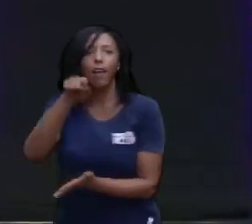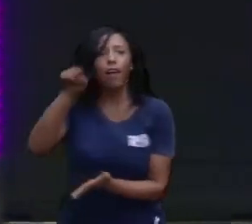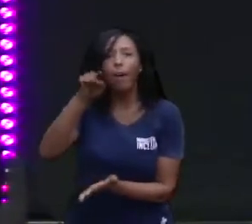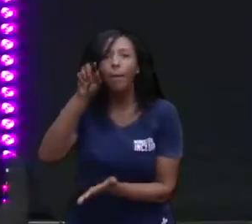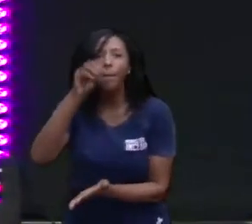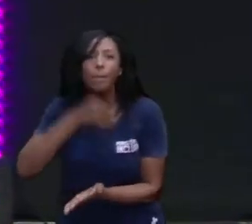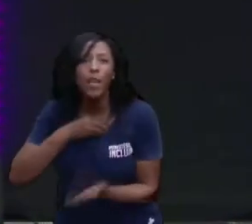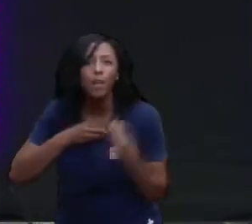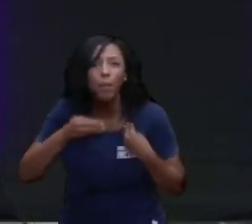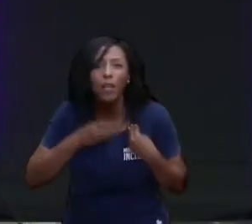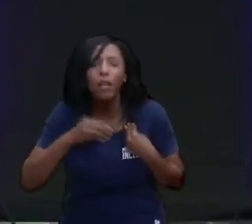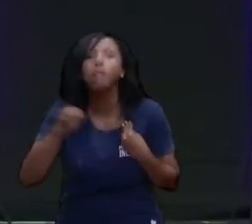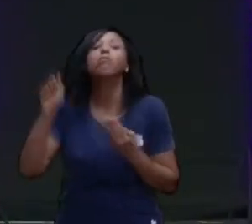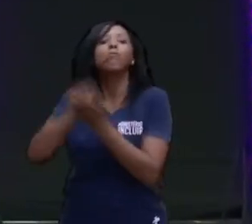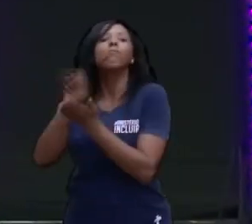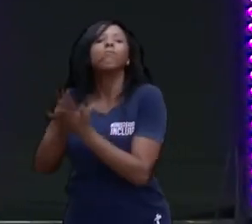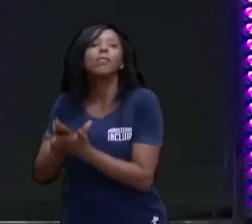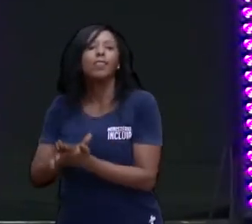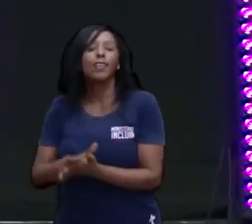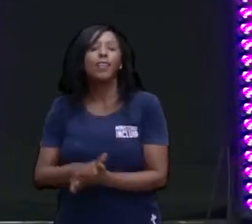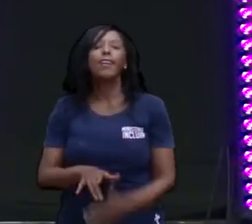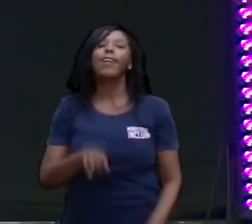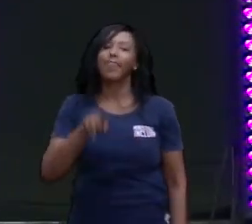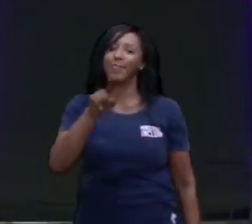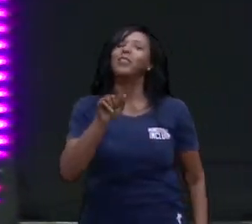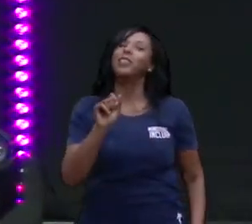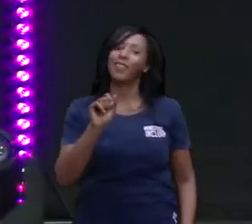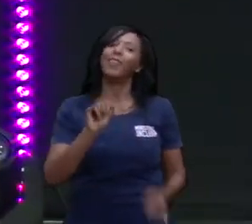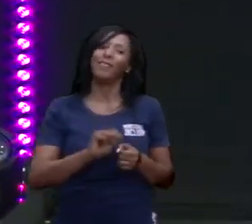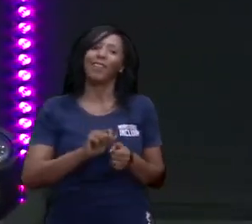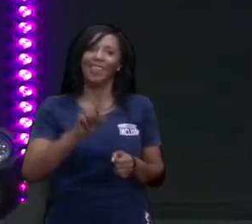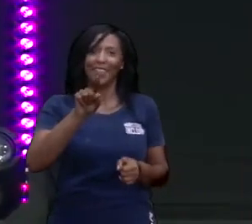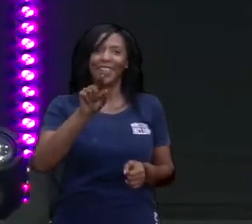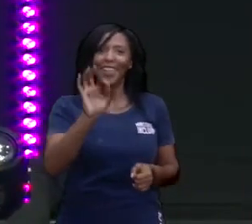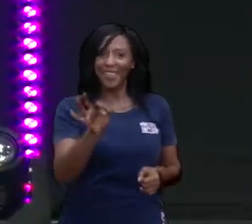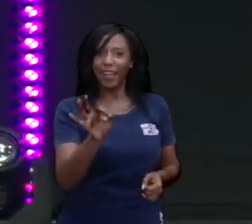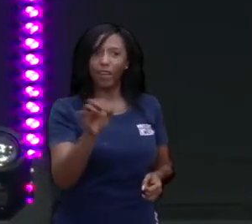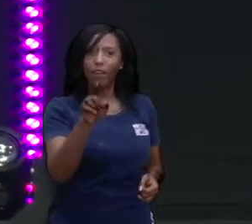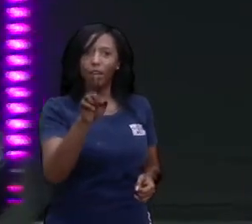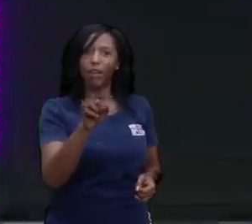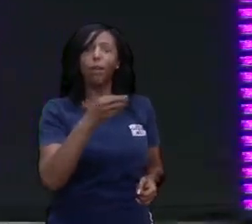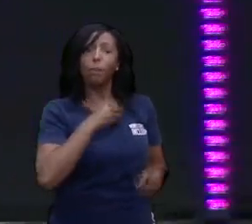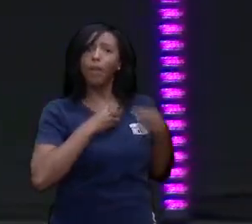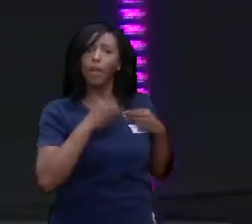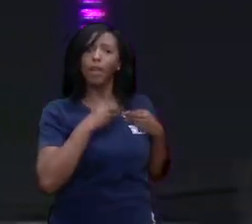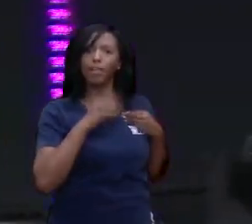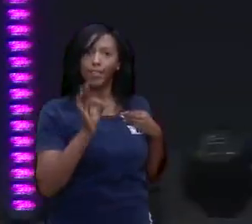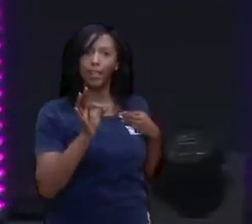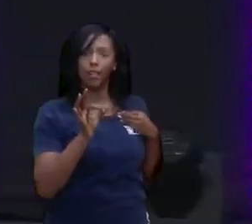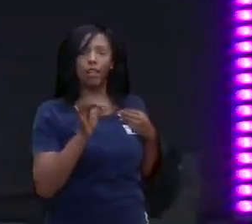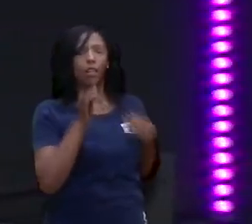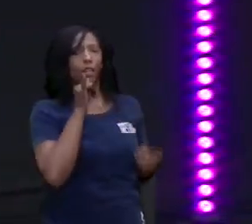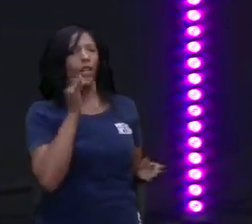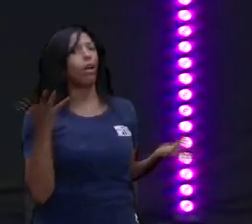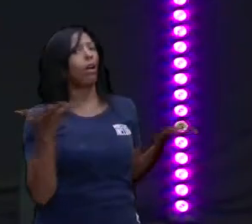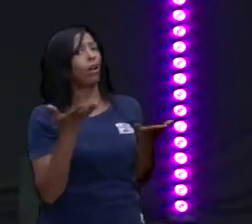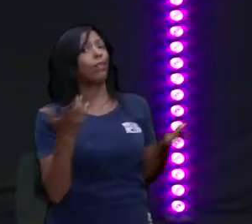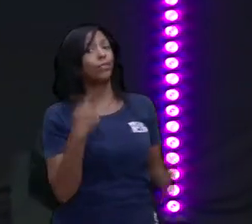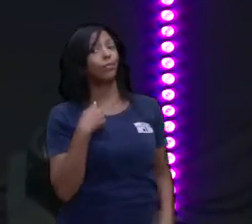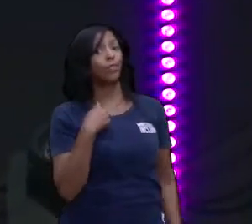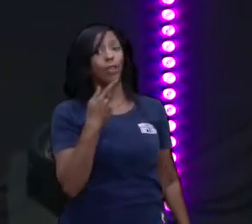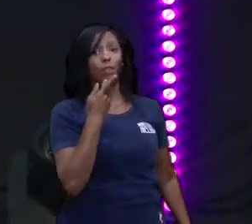mude a gente apronta né você é pronta irmão você apronta foi hoje aqui eu falei um negócio aí da francesinha